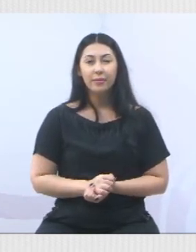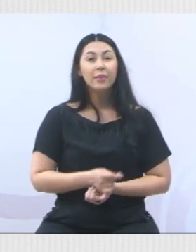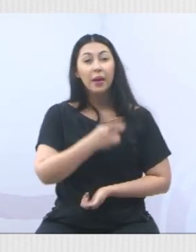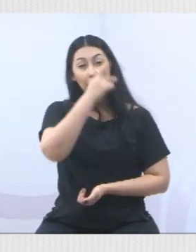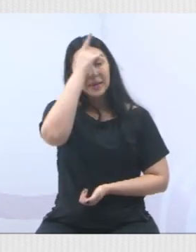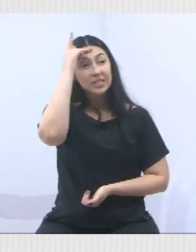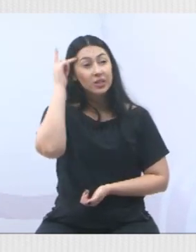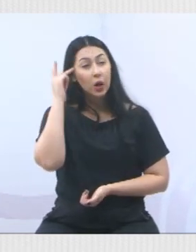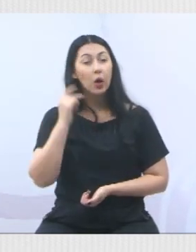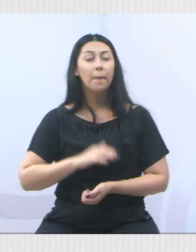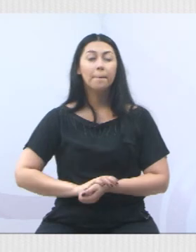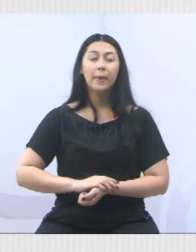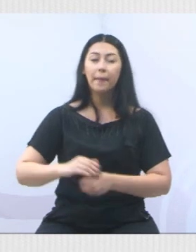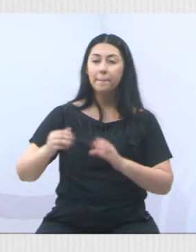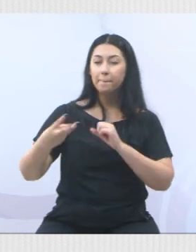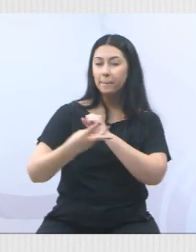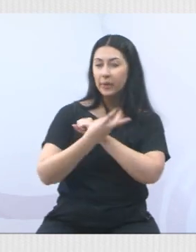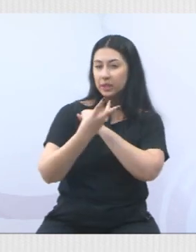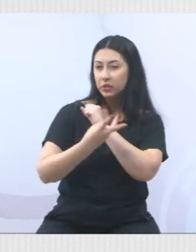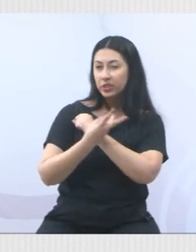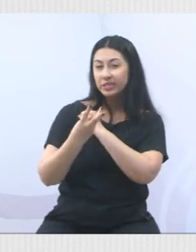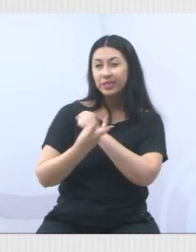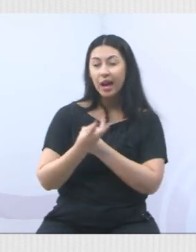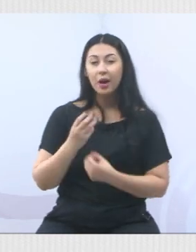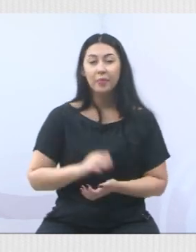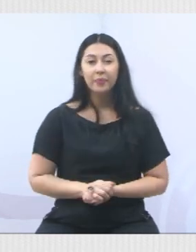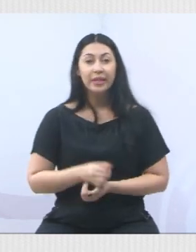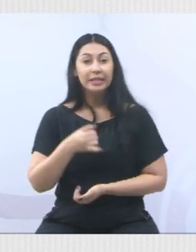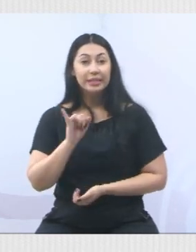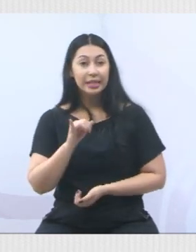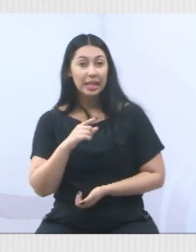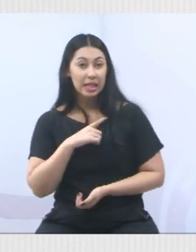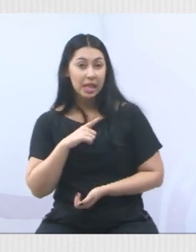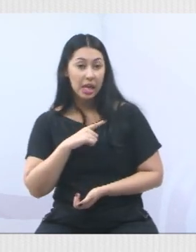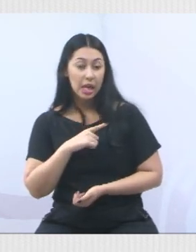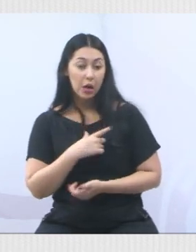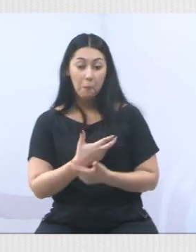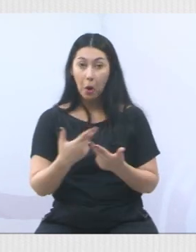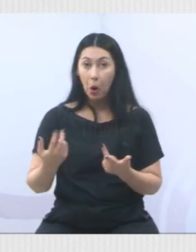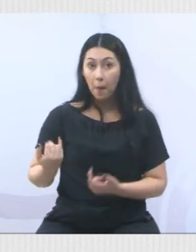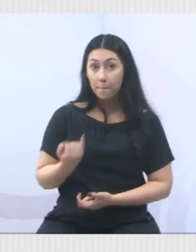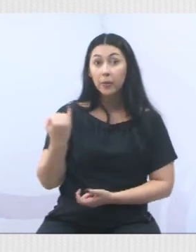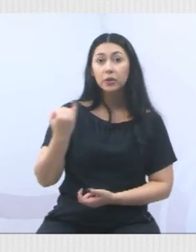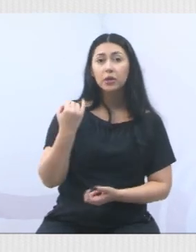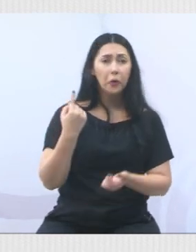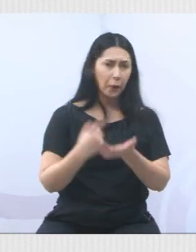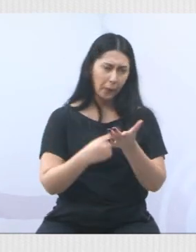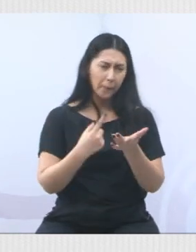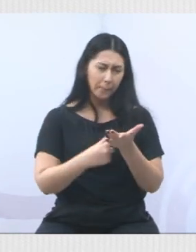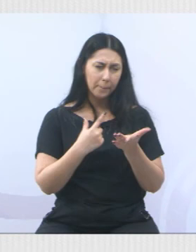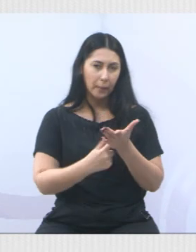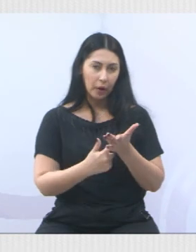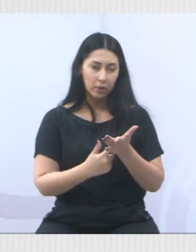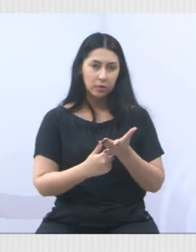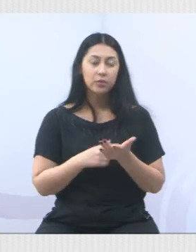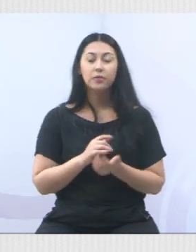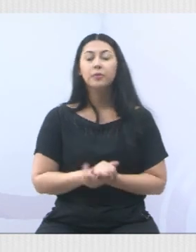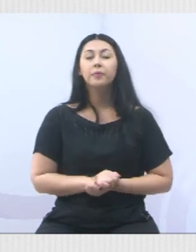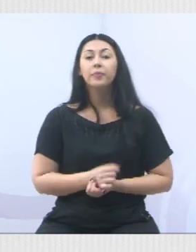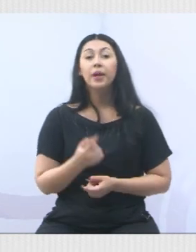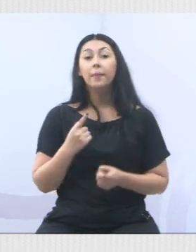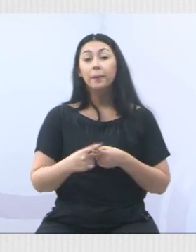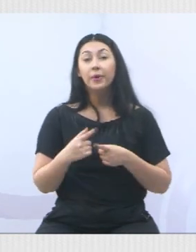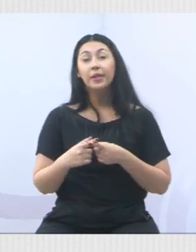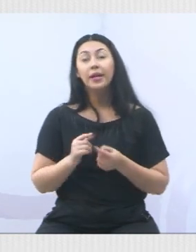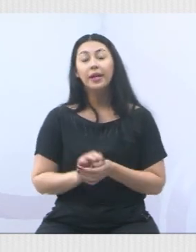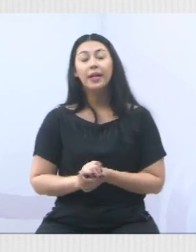entrando em contato pelo WhatsApp. Se você tiver alguma coisa importante que você queira falar comigo, eu peço que marquem o horário, né, porque nós já temos